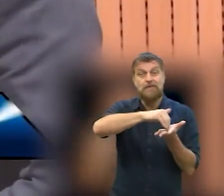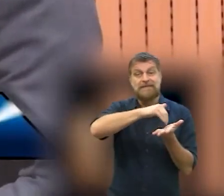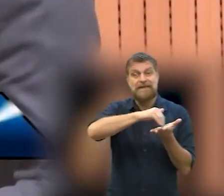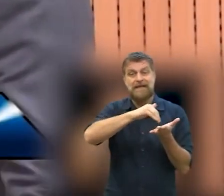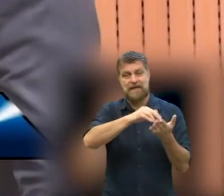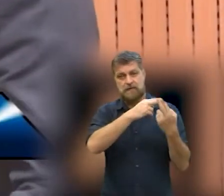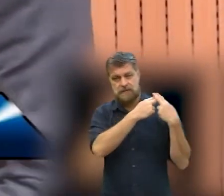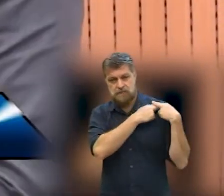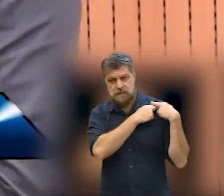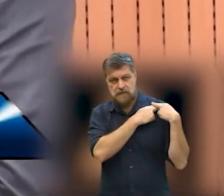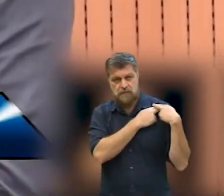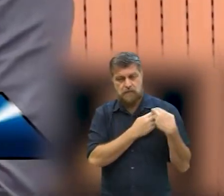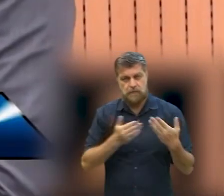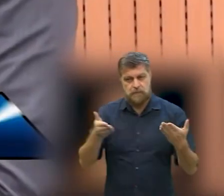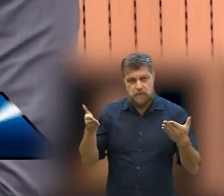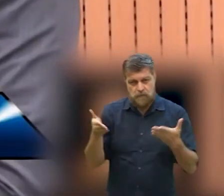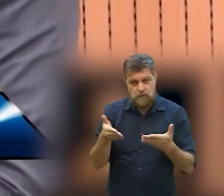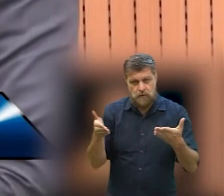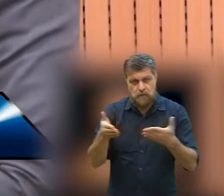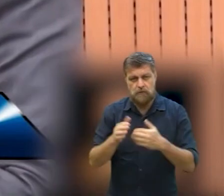secretário. Hoje